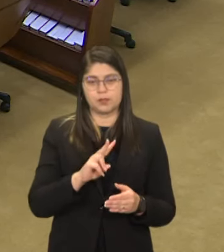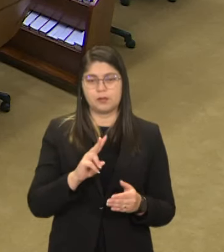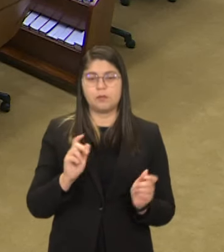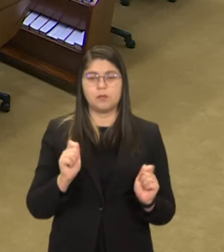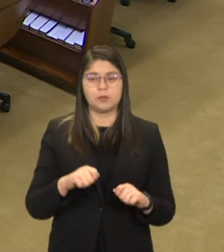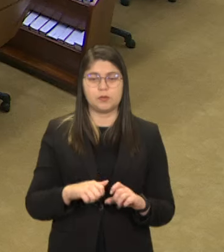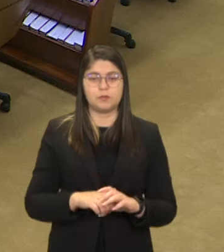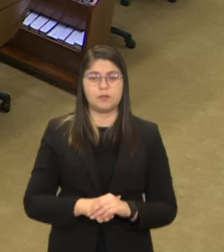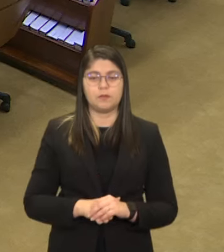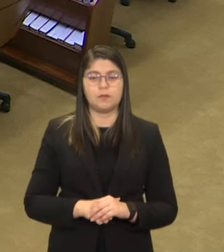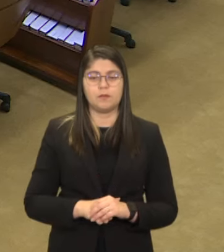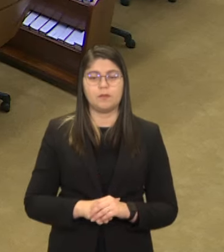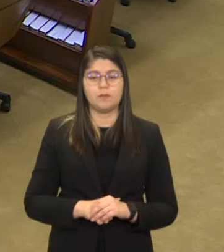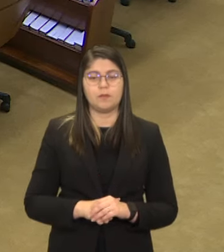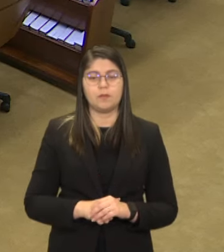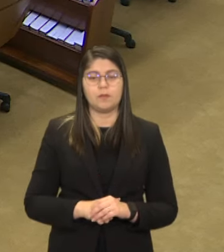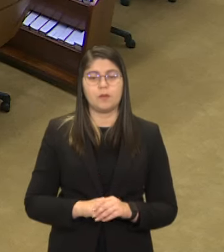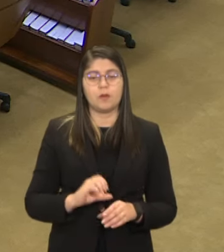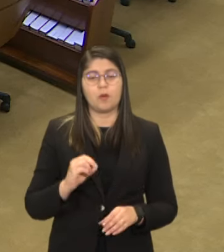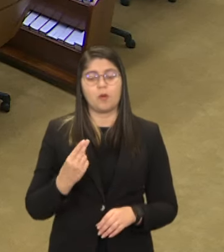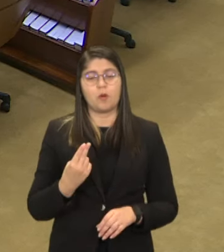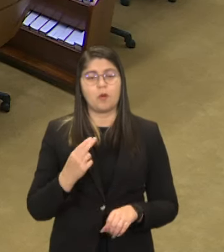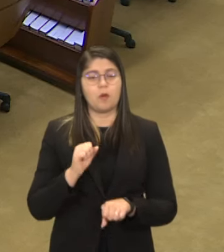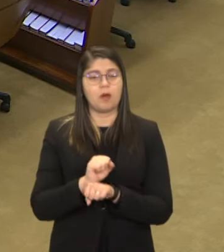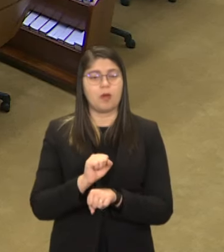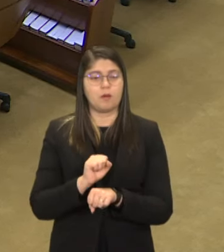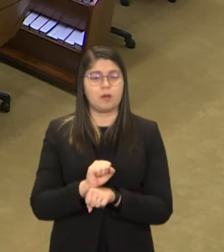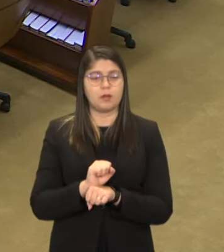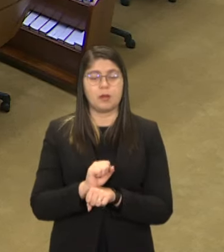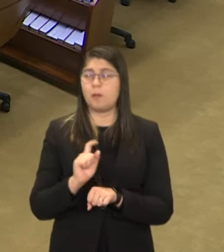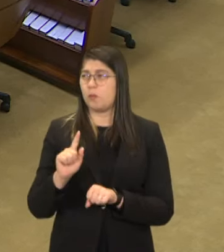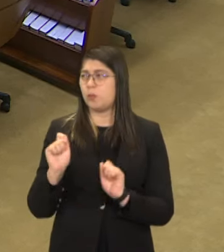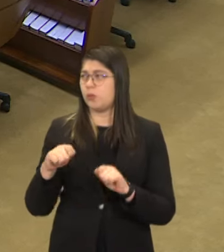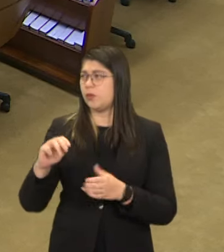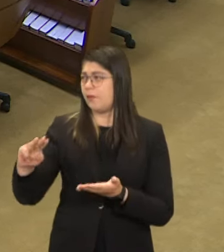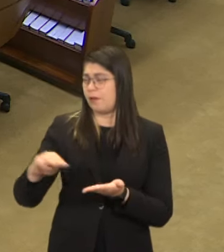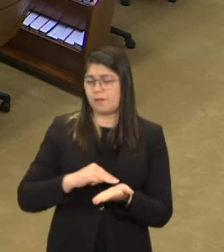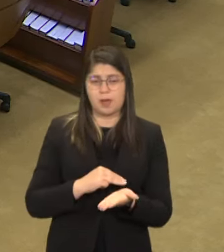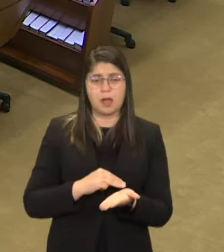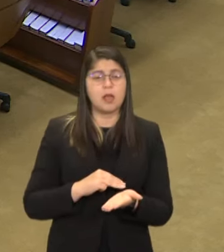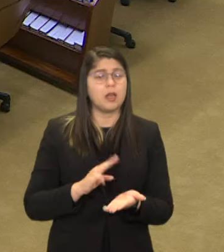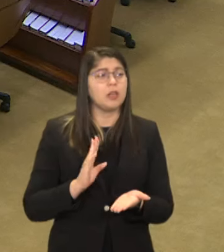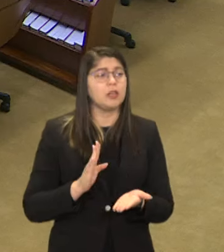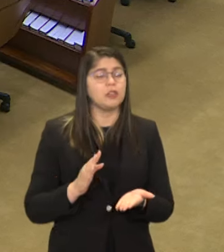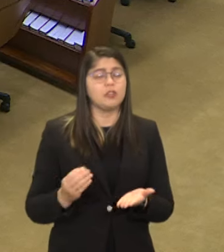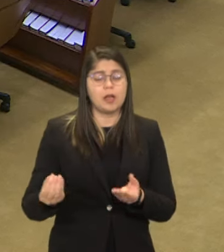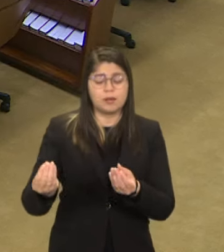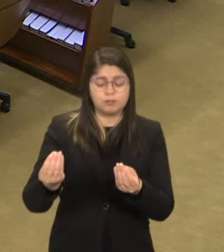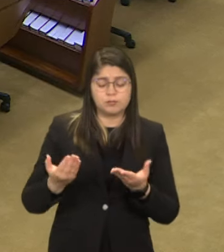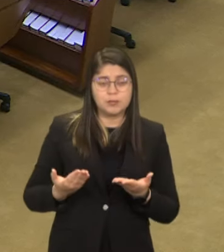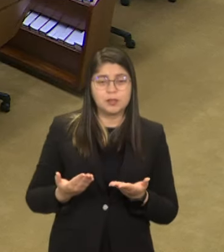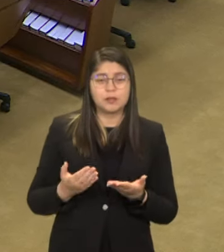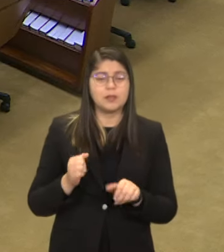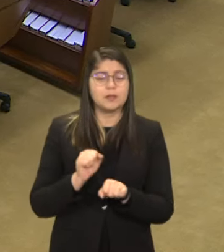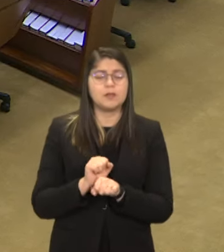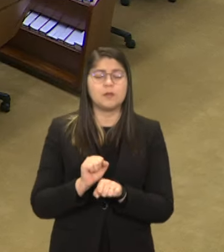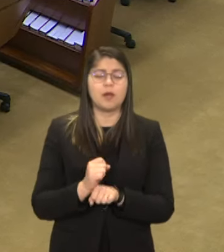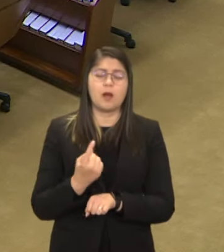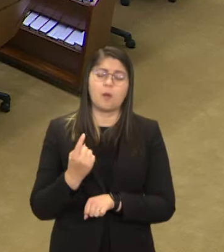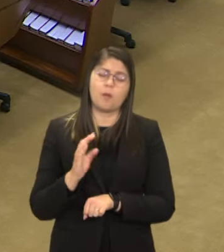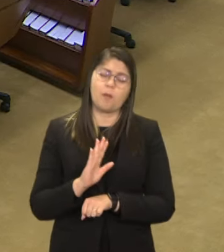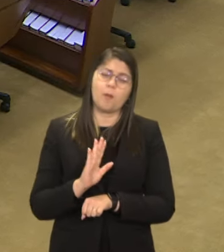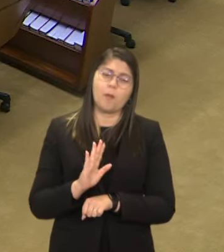Podemos aguardar, o gabinete tem isso que possa enviar, não? Já está vindo, está a caminho. Esperamos um instantinho, porque